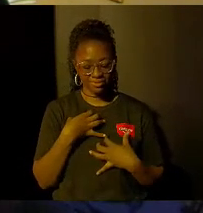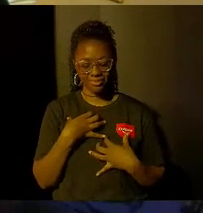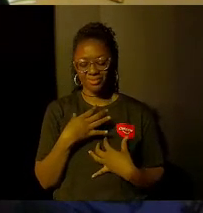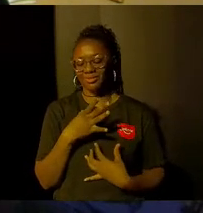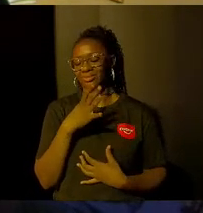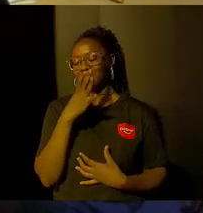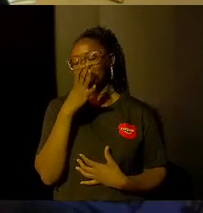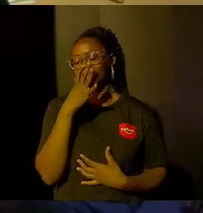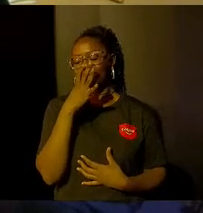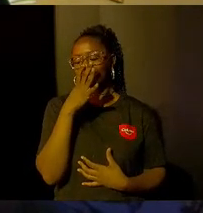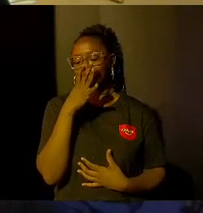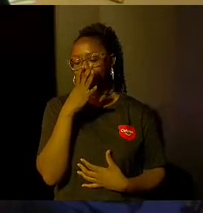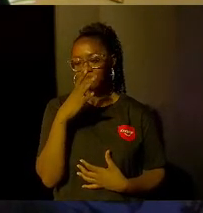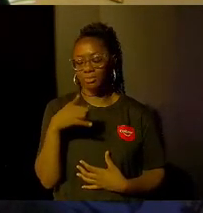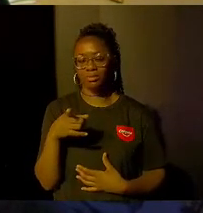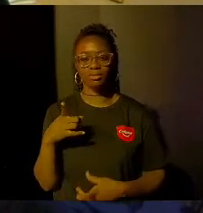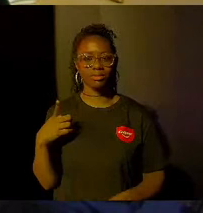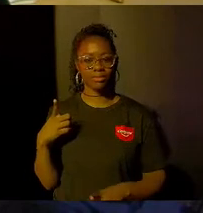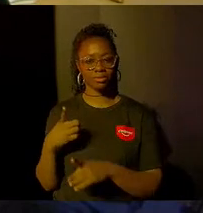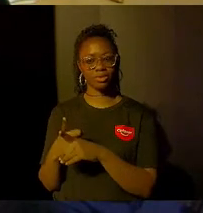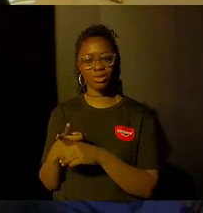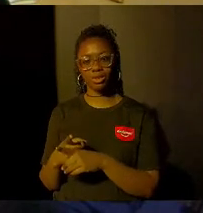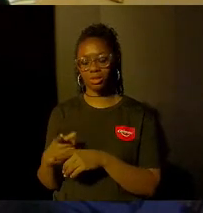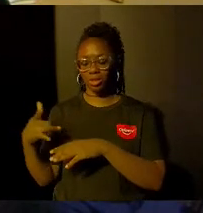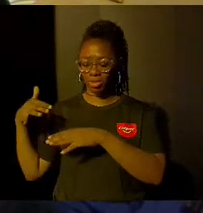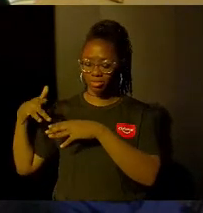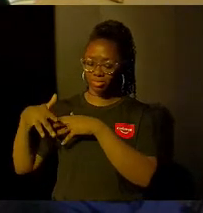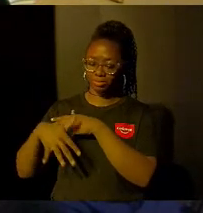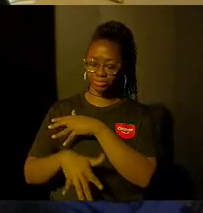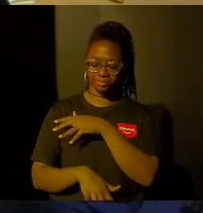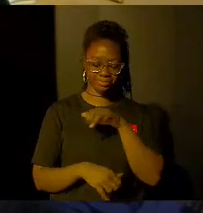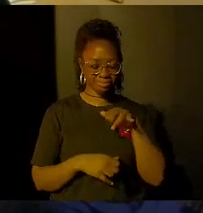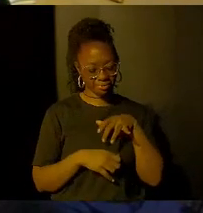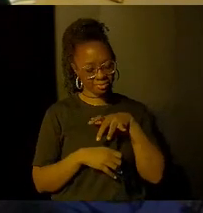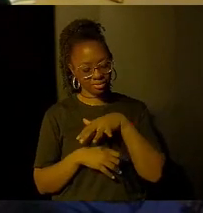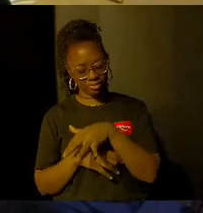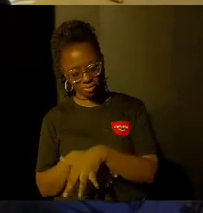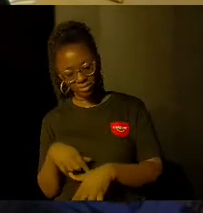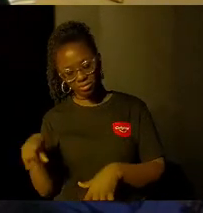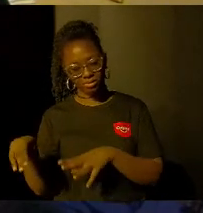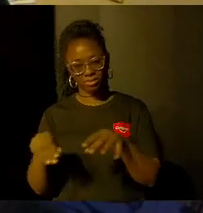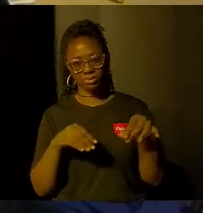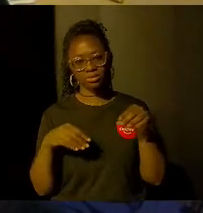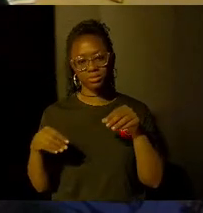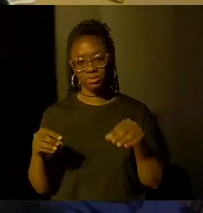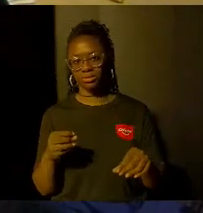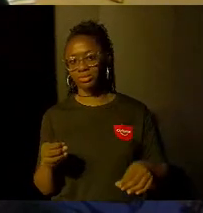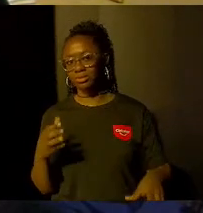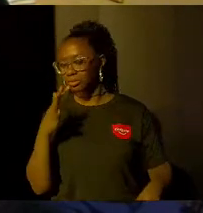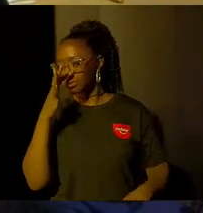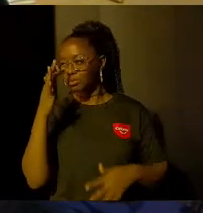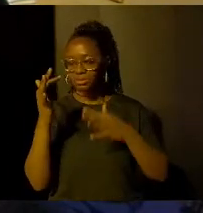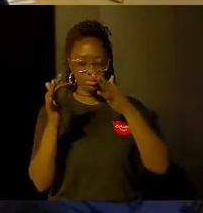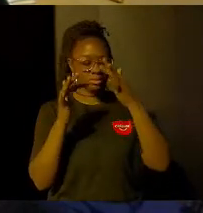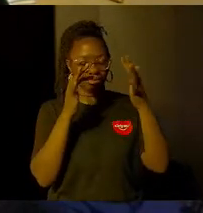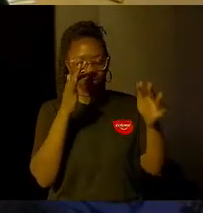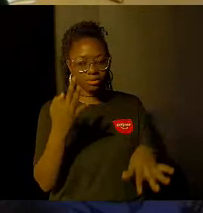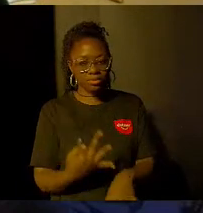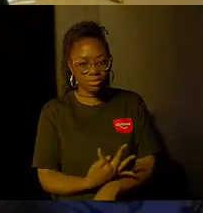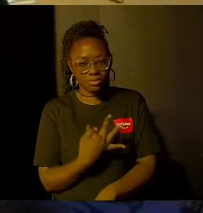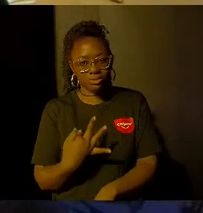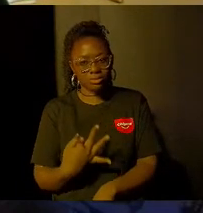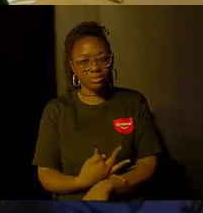encantamento ao encontrar Cajueiros que brotavam no meio do Areal exalando sinais de resistência